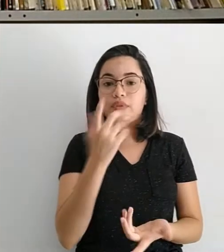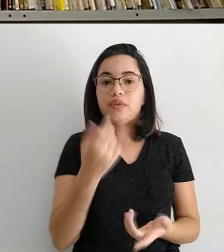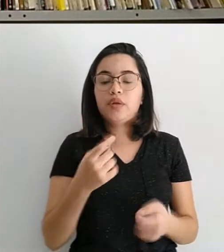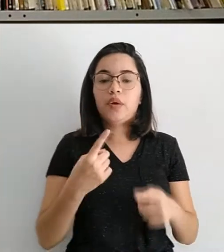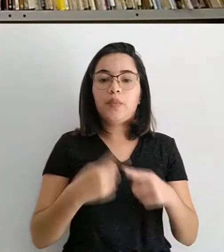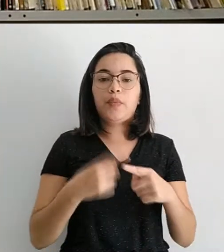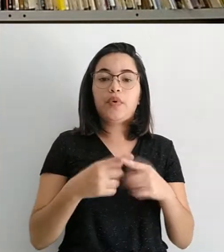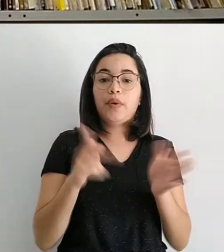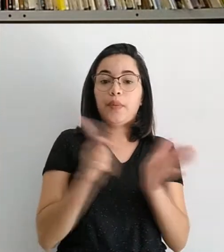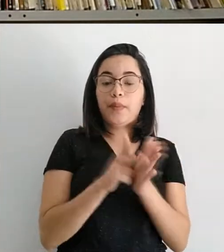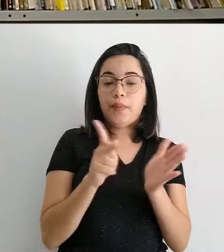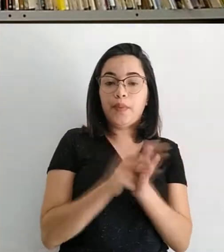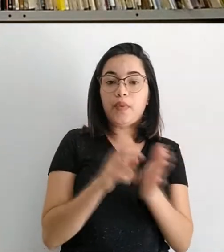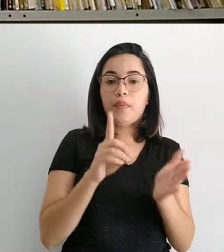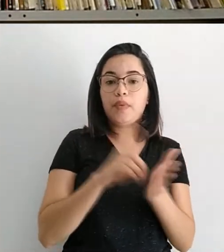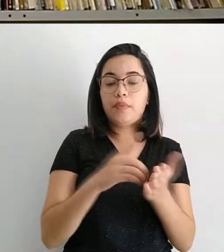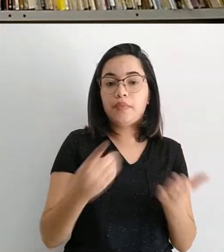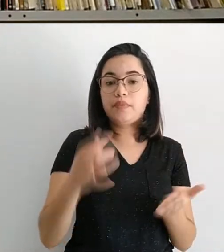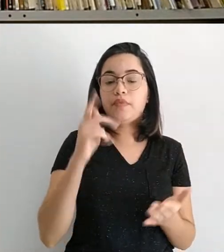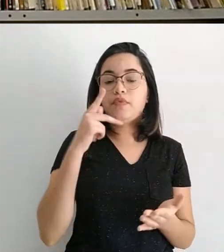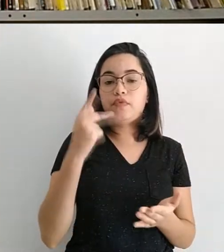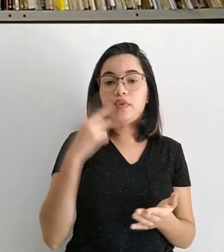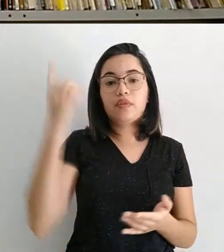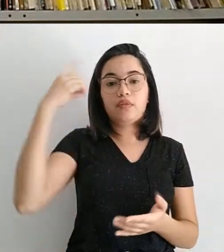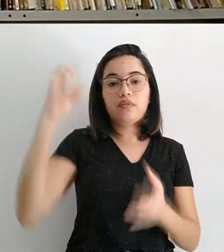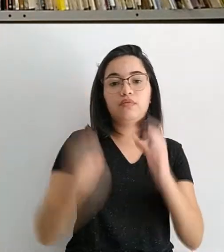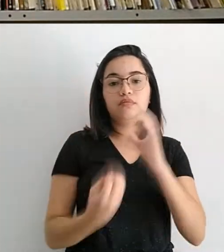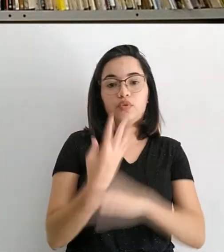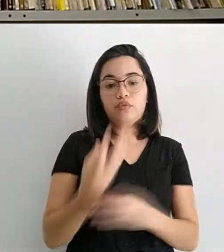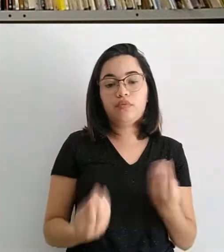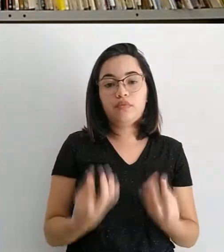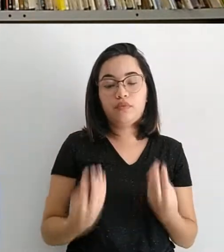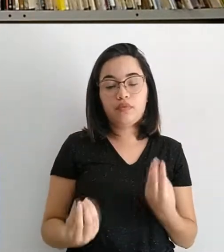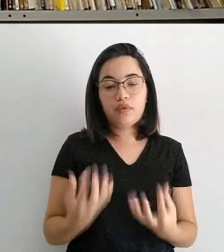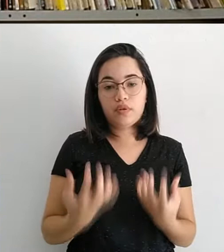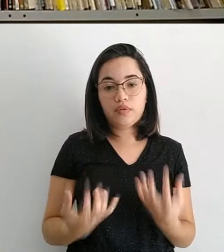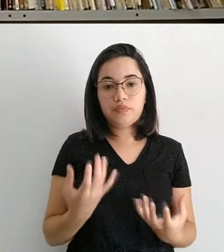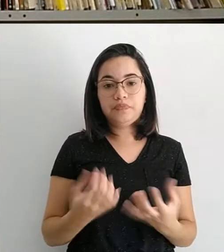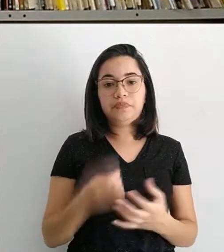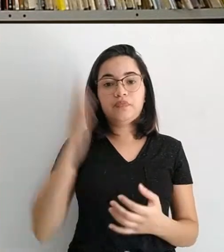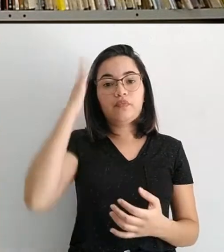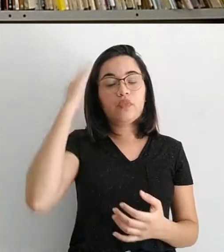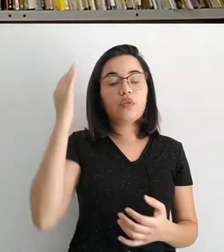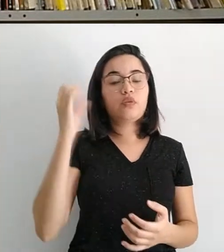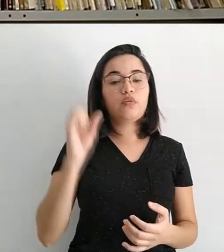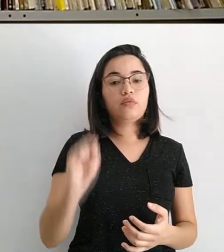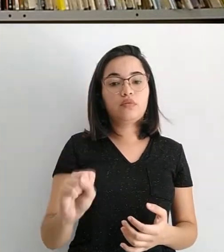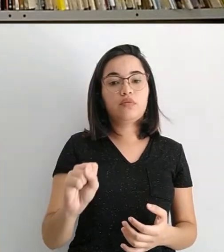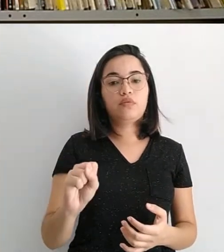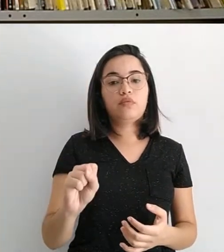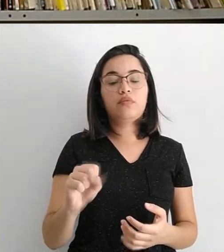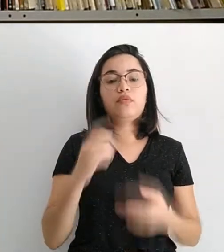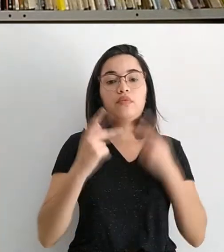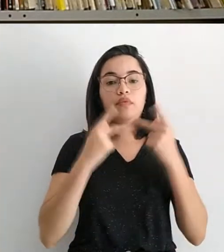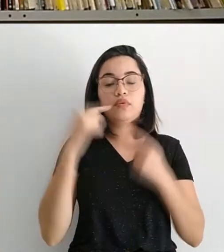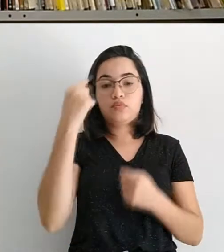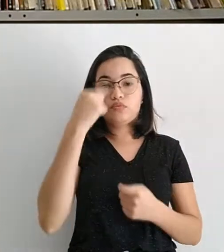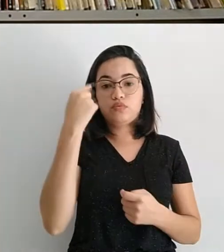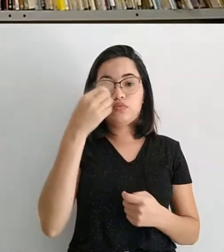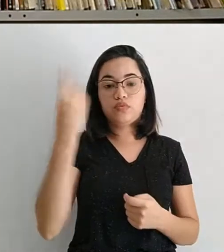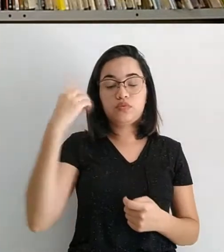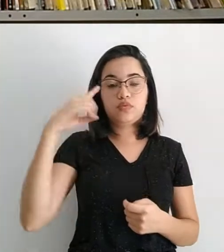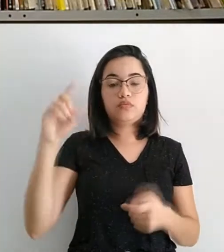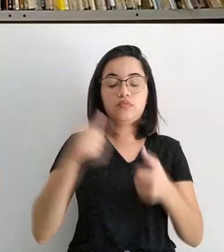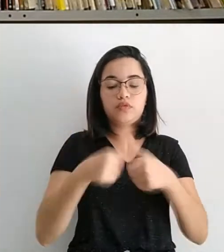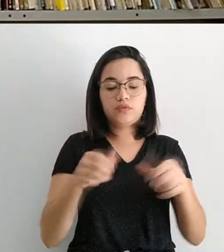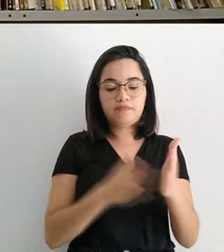própria Bíblia diz que foi Deus que criou o inferno. E aqui Salomão, ele diz que os olhos de